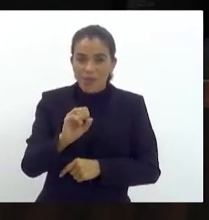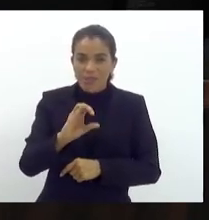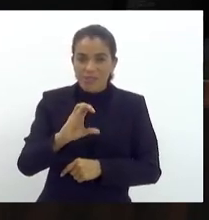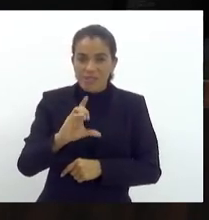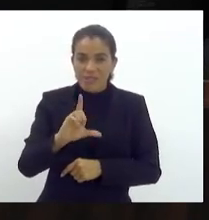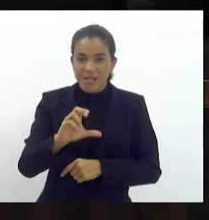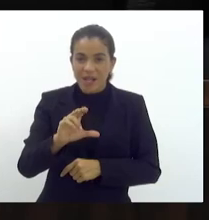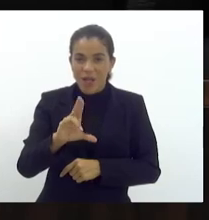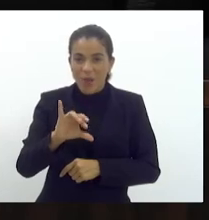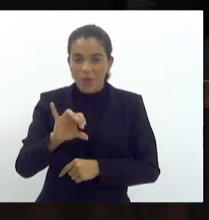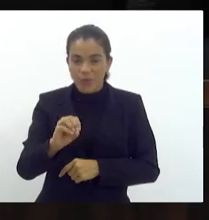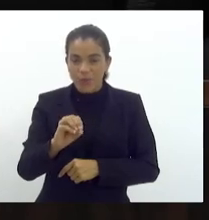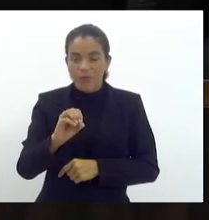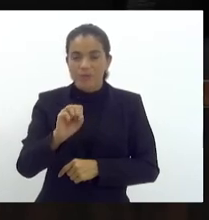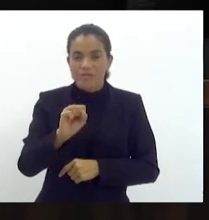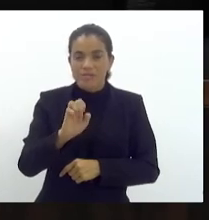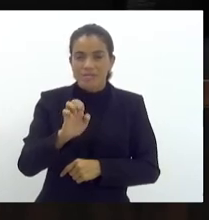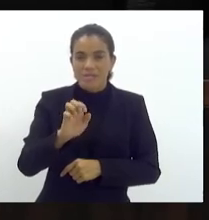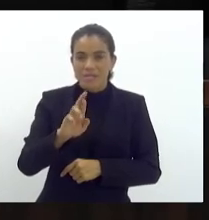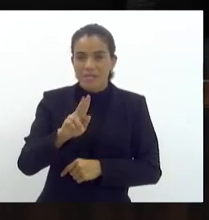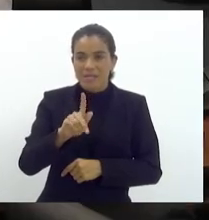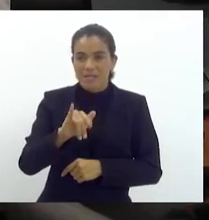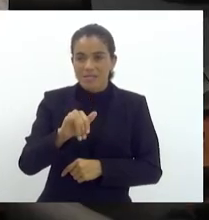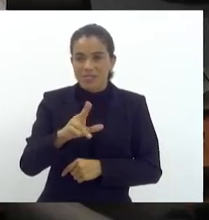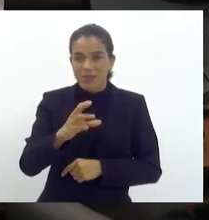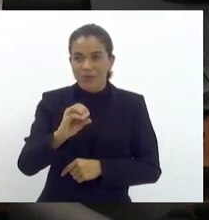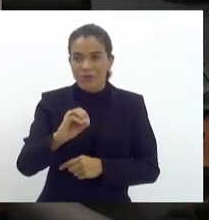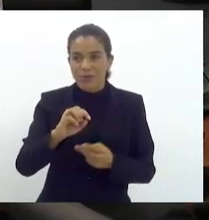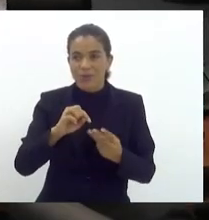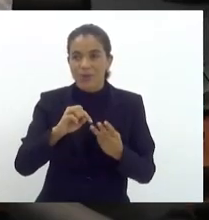Serginho Caiado unir